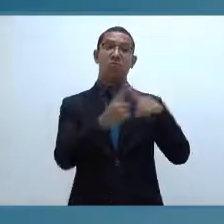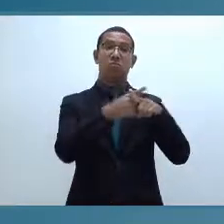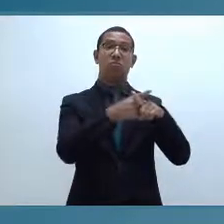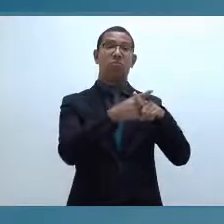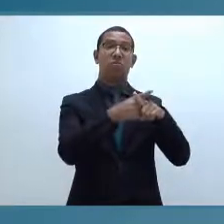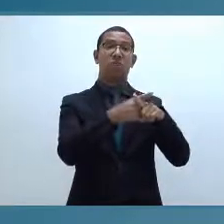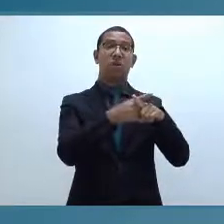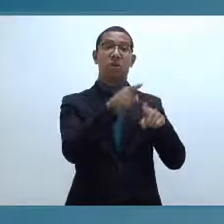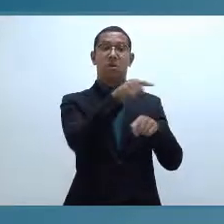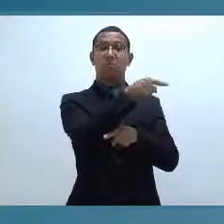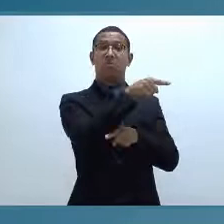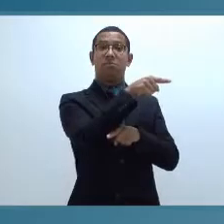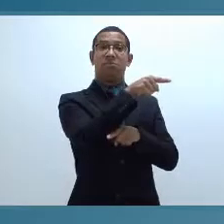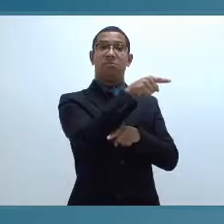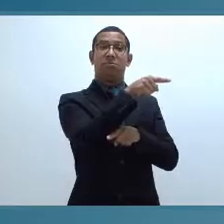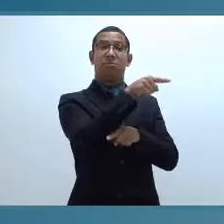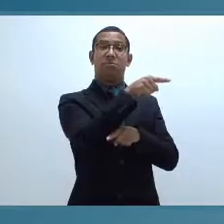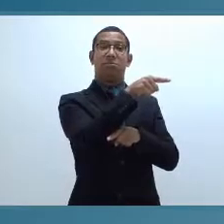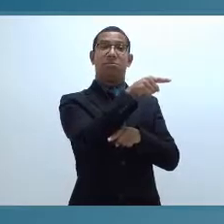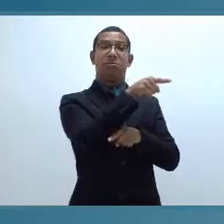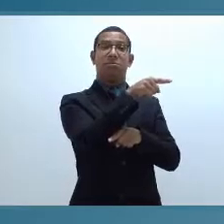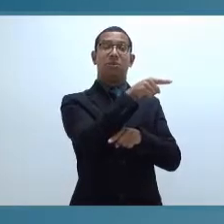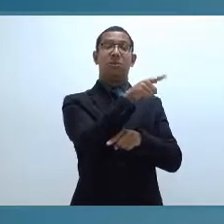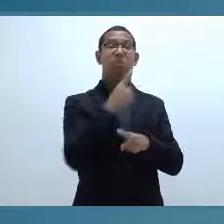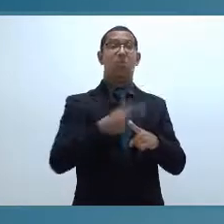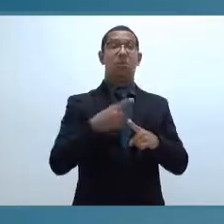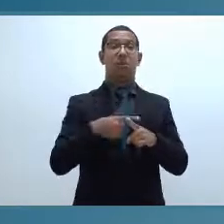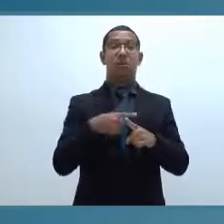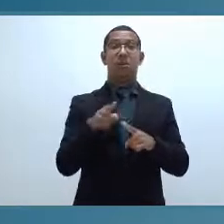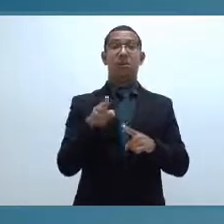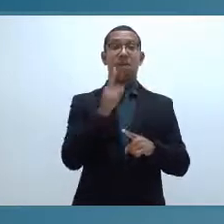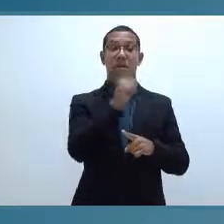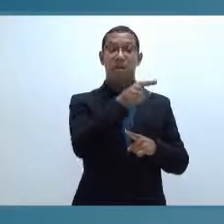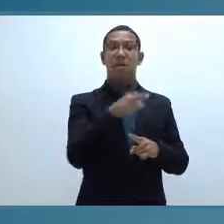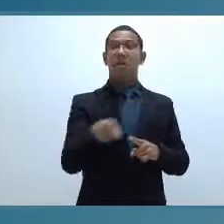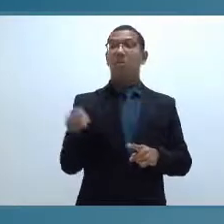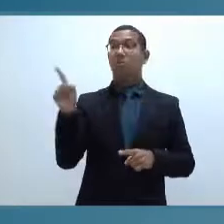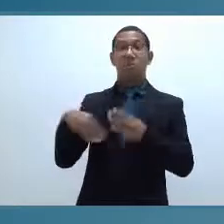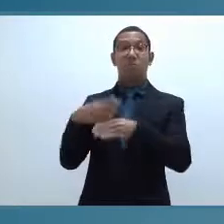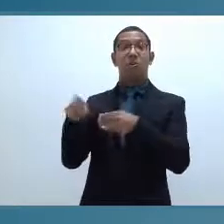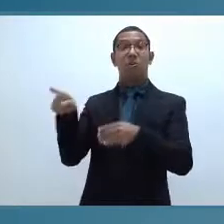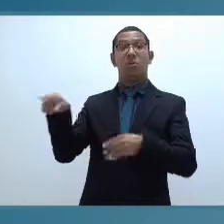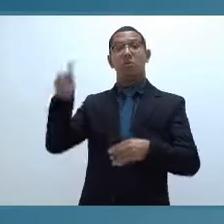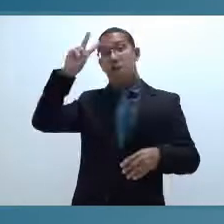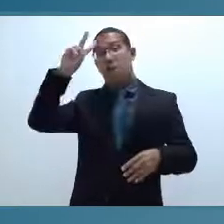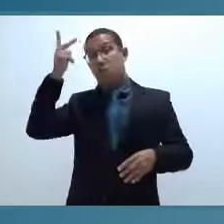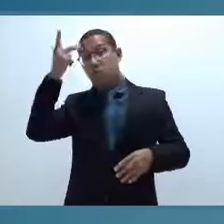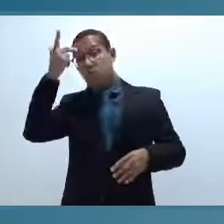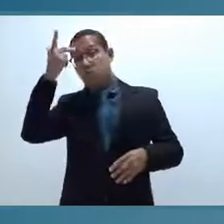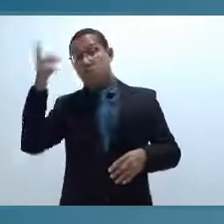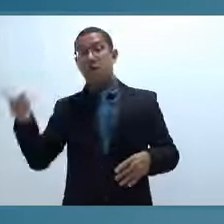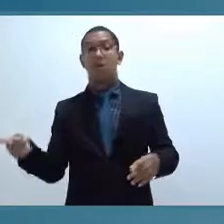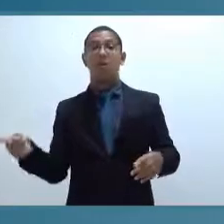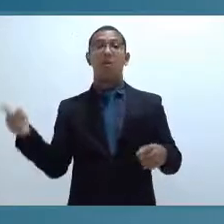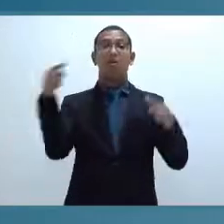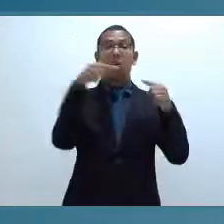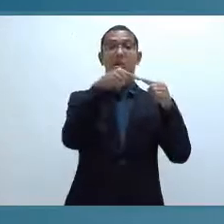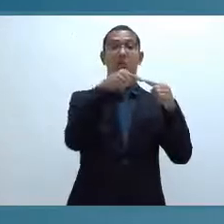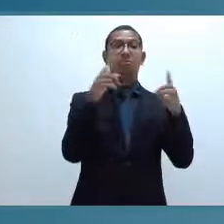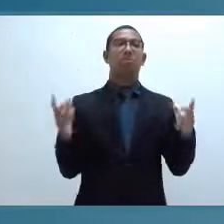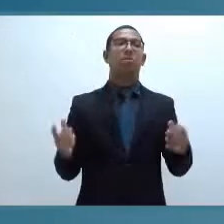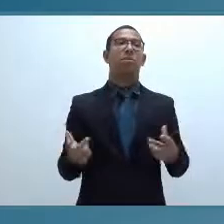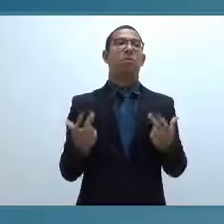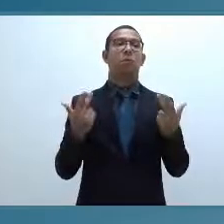divergiu, inicialmente, ele divergiu da desembargadora Rosilei. Depois ela refluiu. Isso, aí quando ela refluiu,